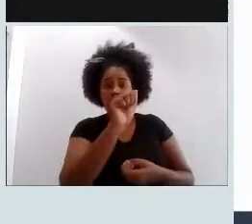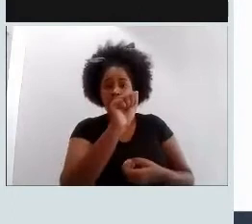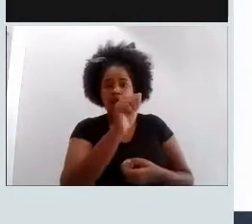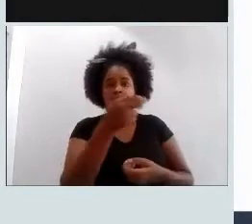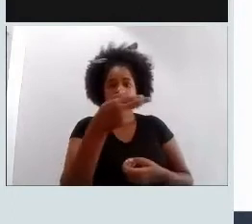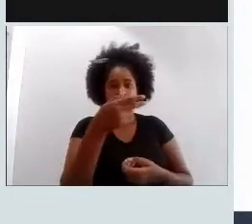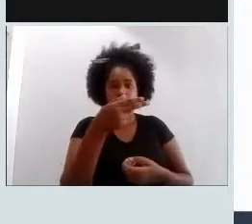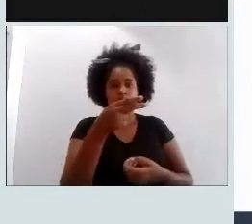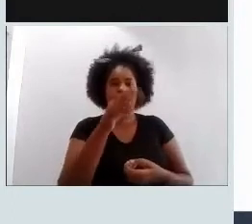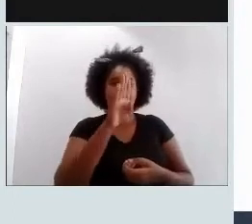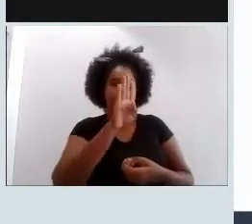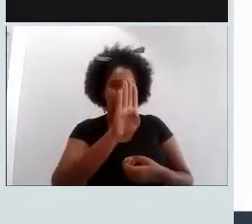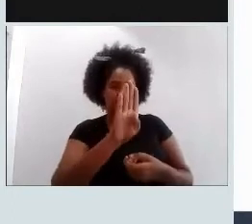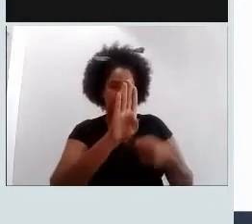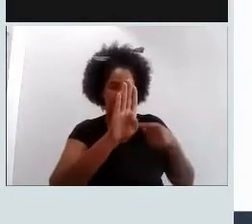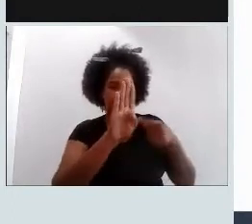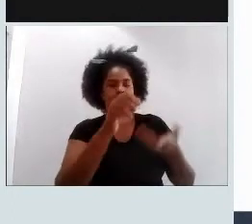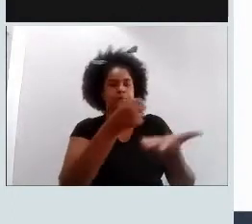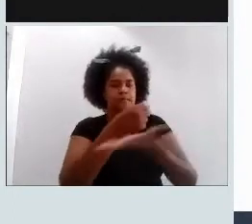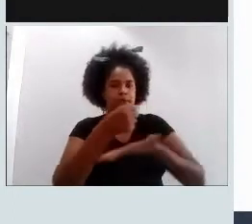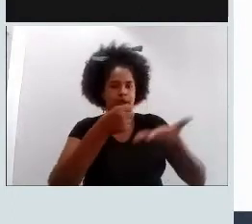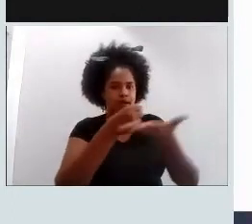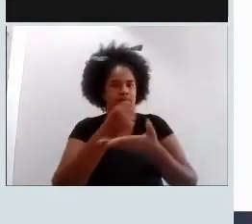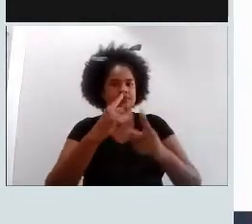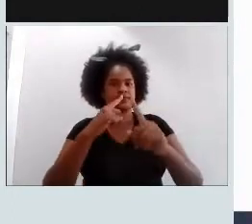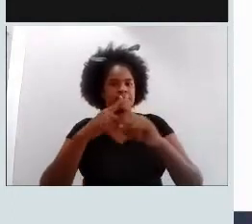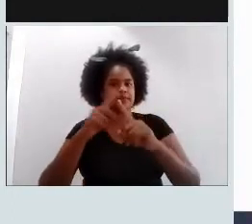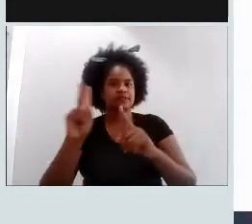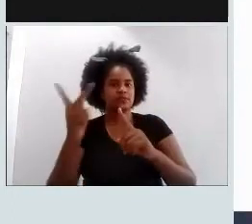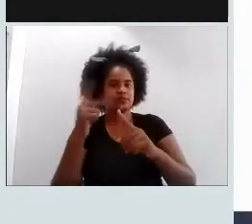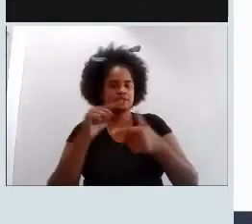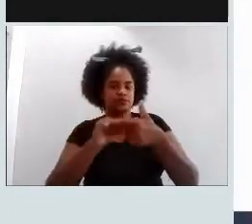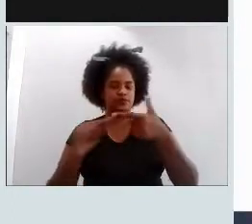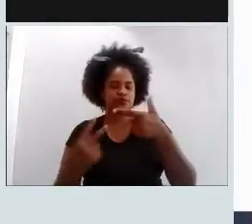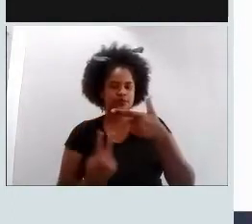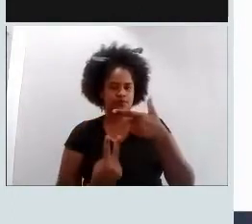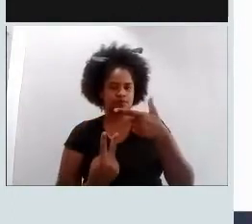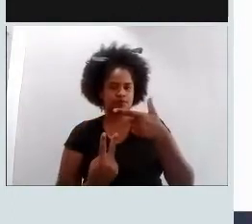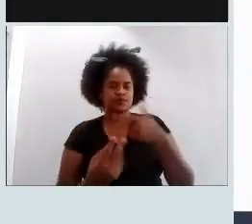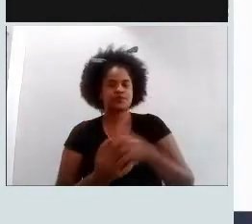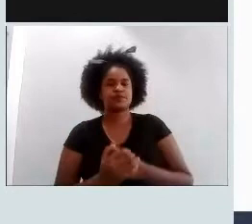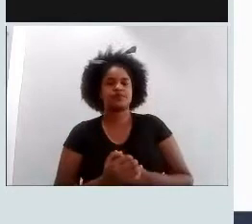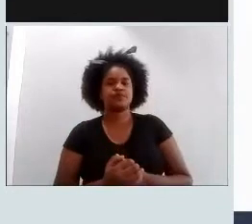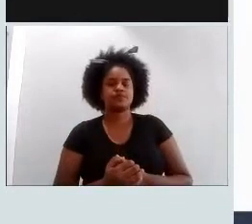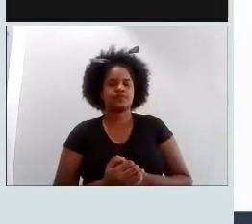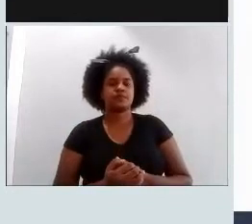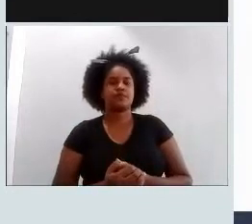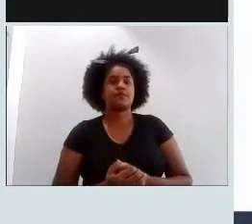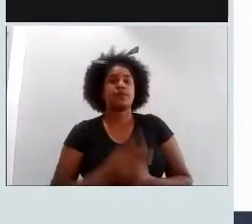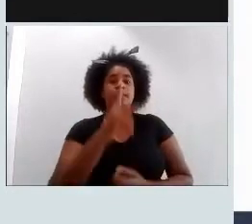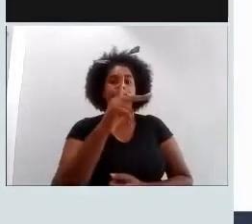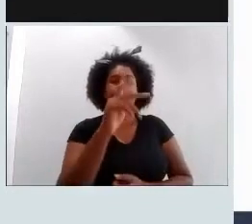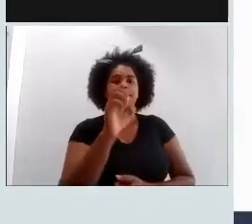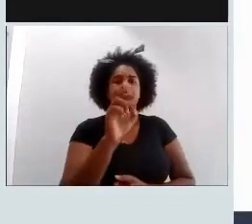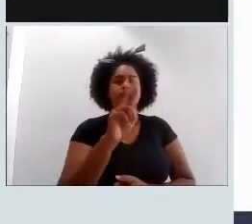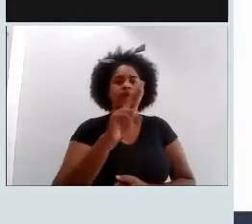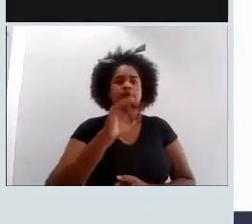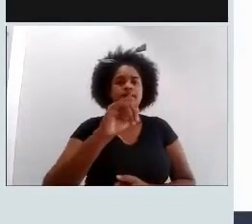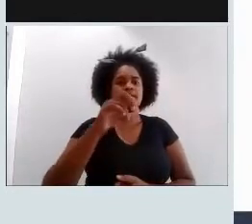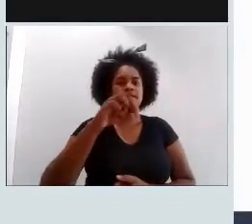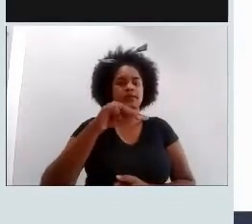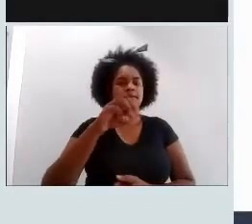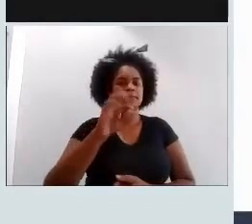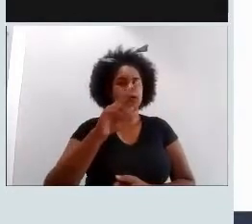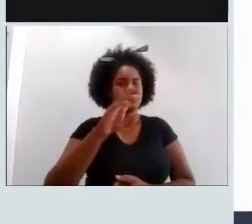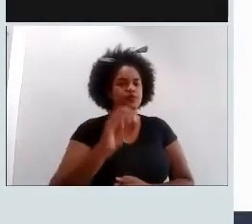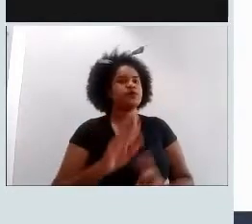a área total do triângulo é igual a base vezes a altura dividido por 2. E o seu perímetro é um pouquinho diferente, mas não